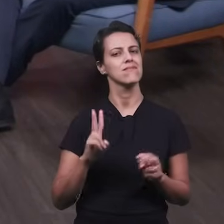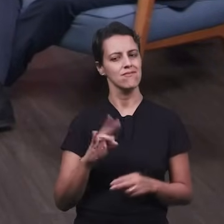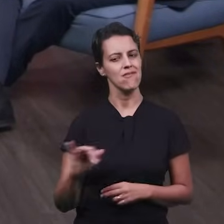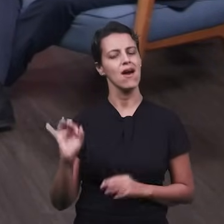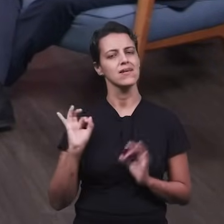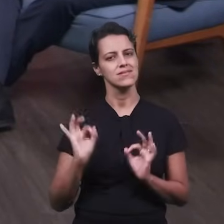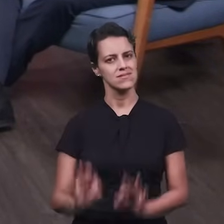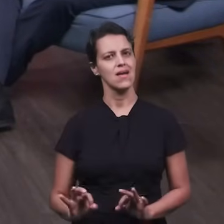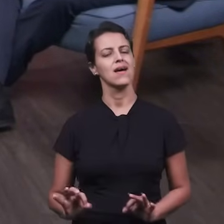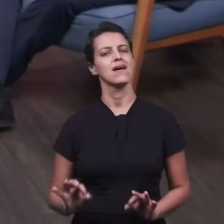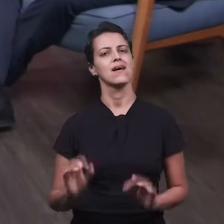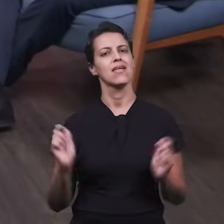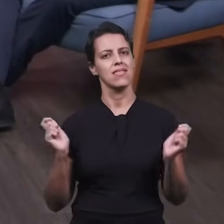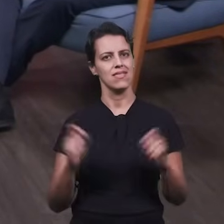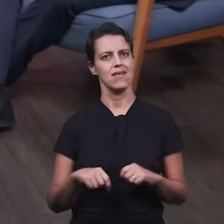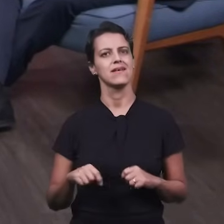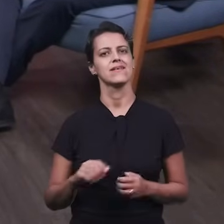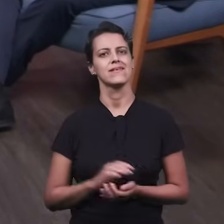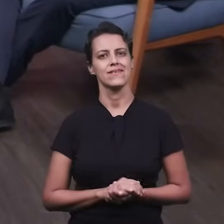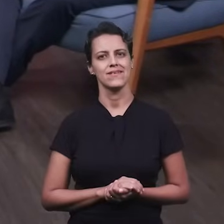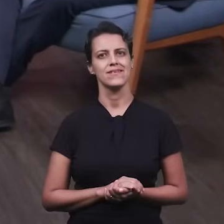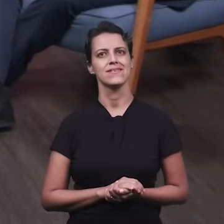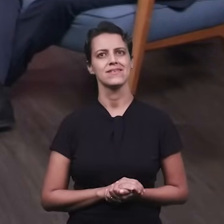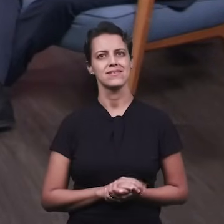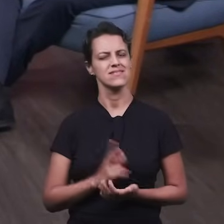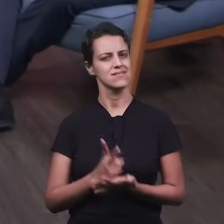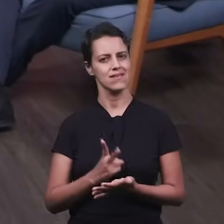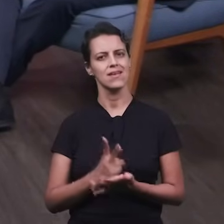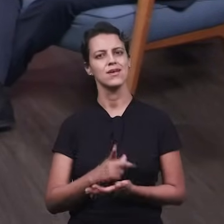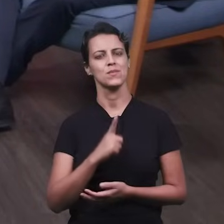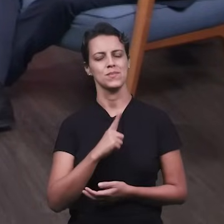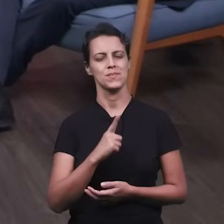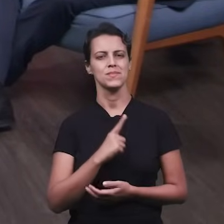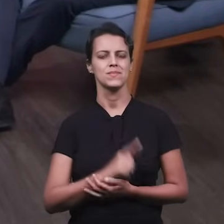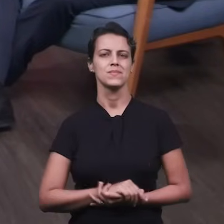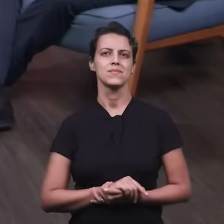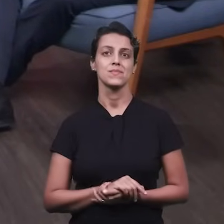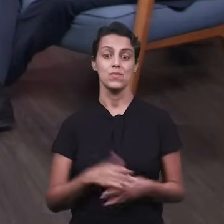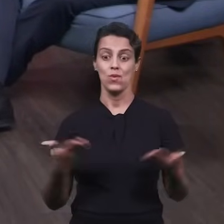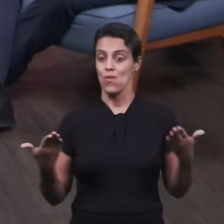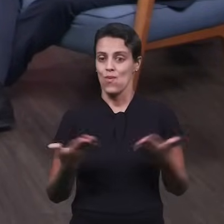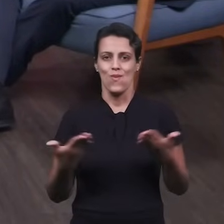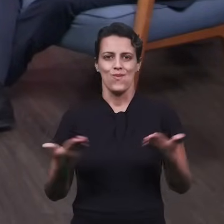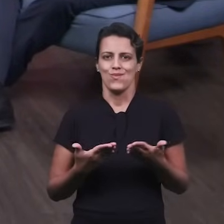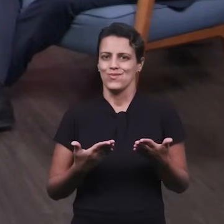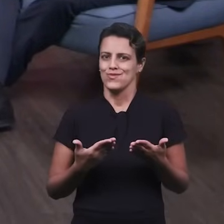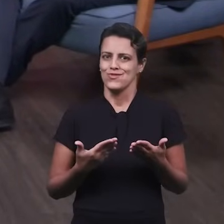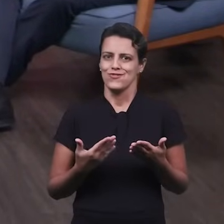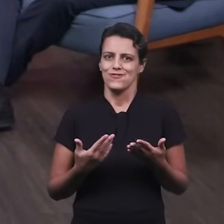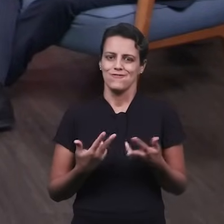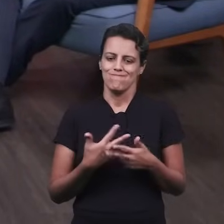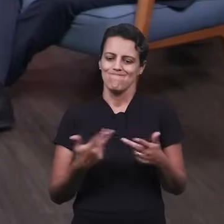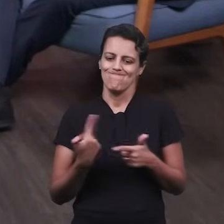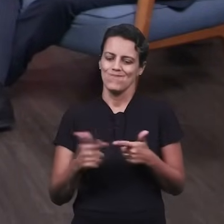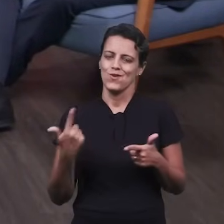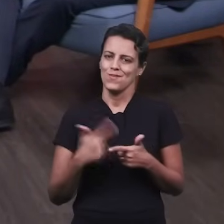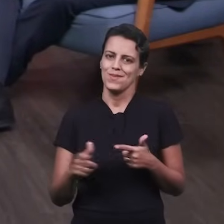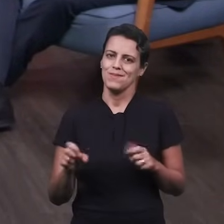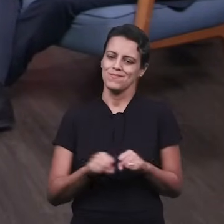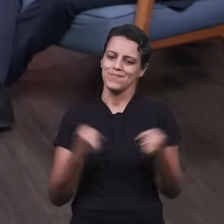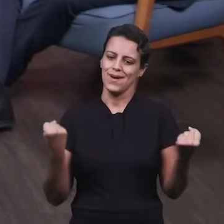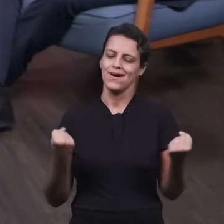vem. Se Deus quiser, vai dar tudo certo, você vai fazer e a gente vai escolher algumas para trazer, como aliás a gente faz em cada edição do programa, excepcionalmente